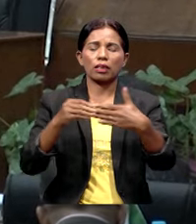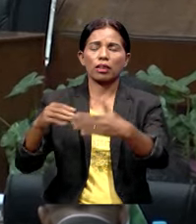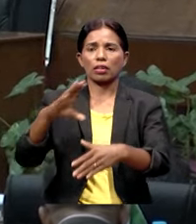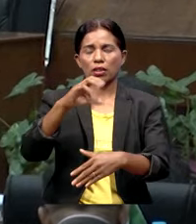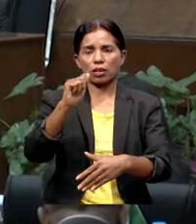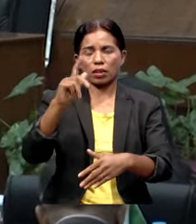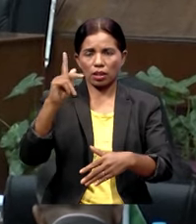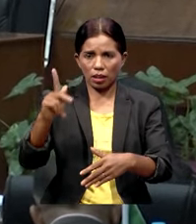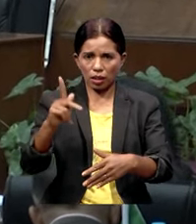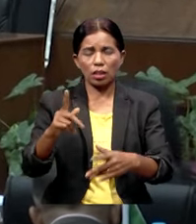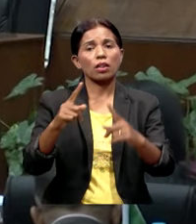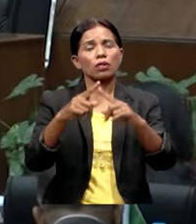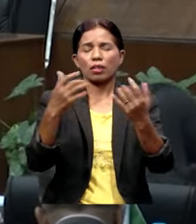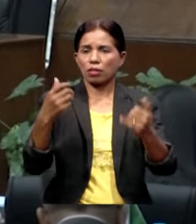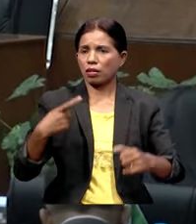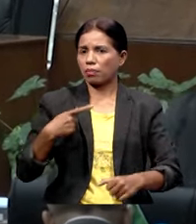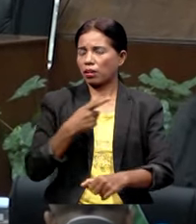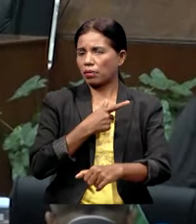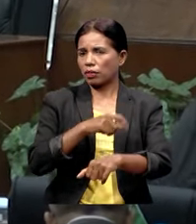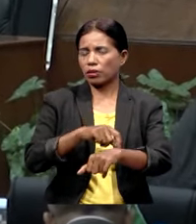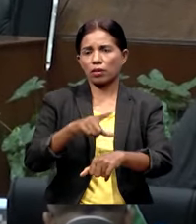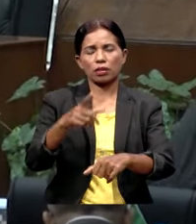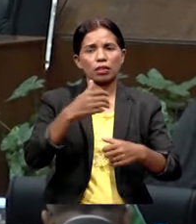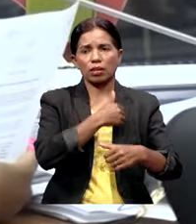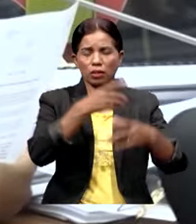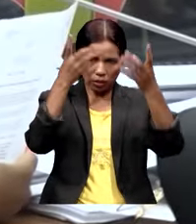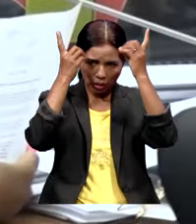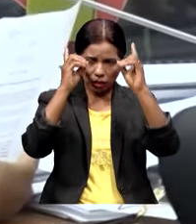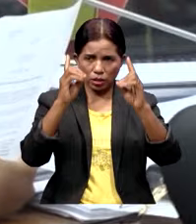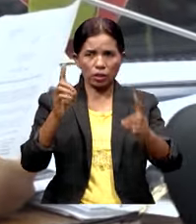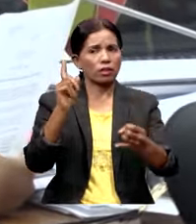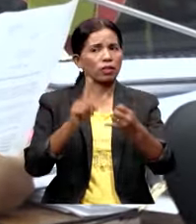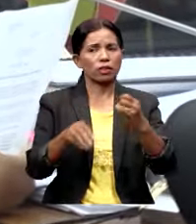anticorrupção, mai beto oras te Parlamento se dau ia decisão final, tamba se dau